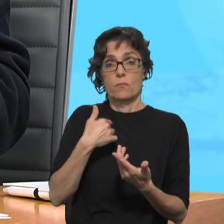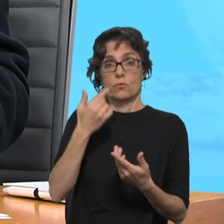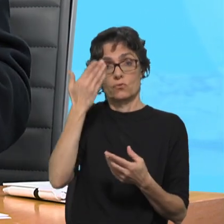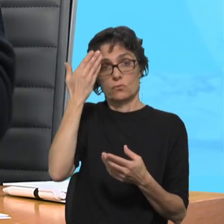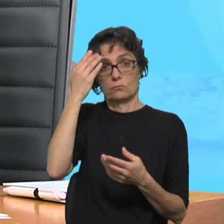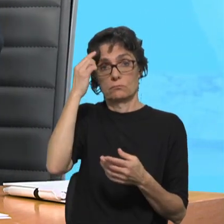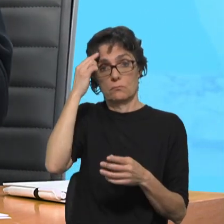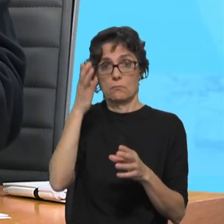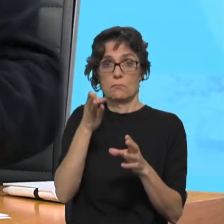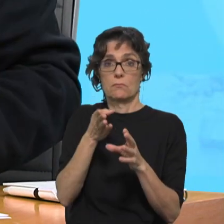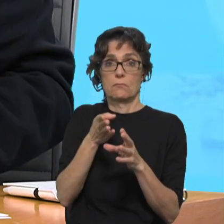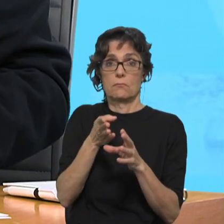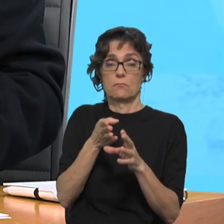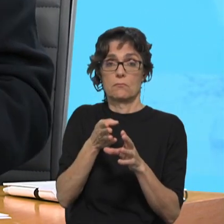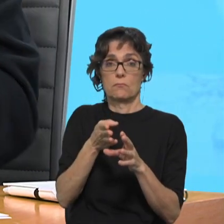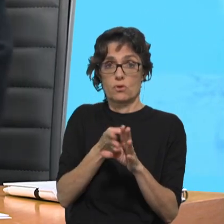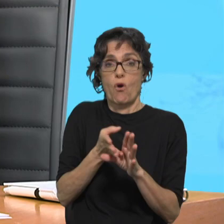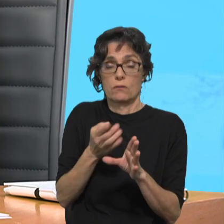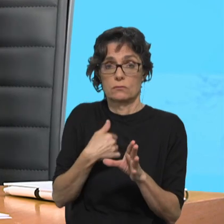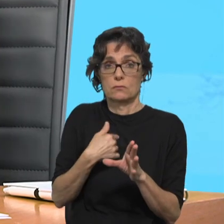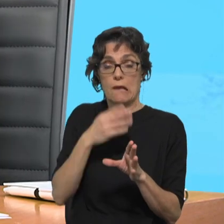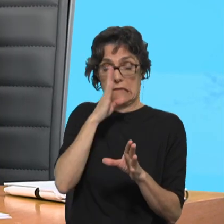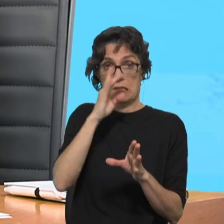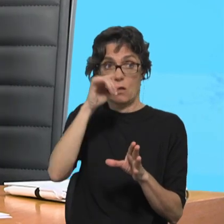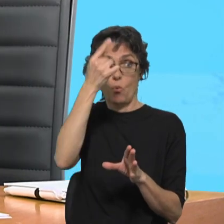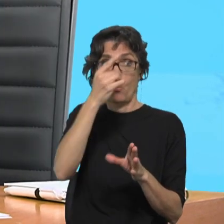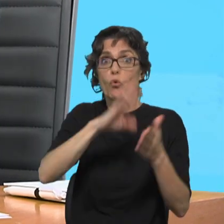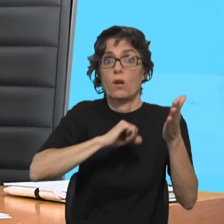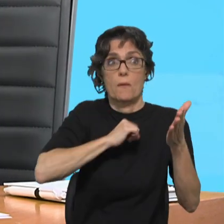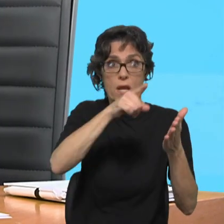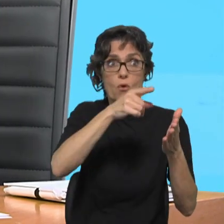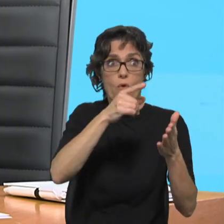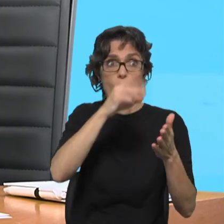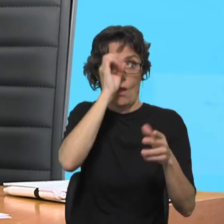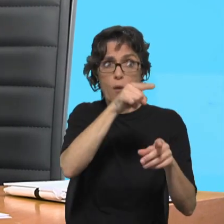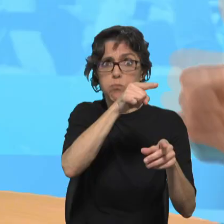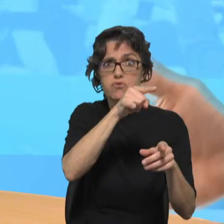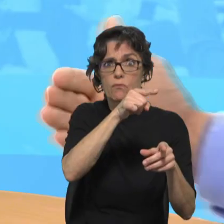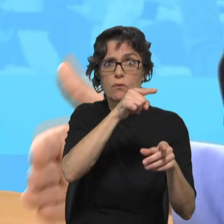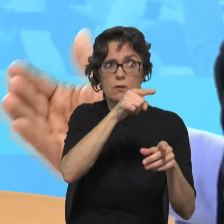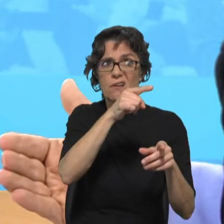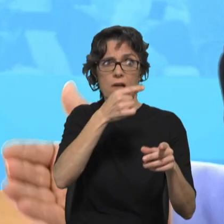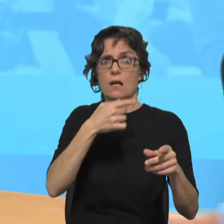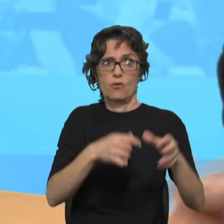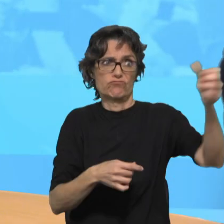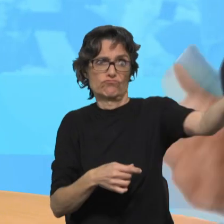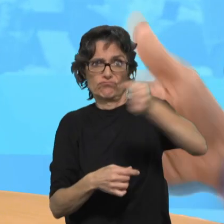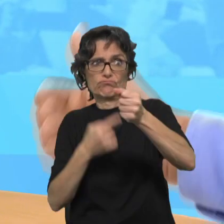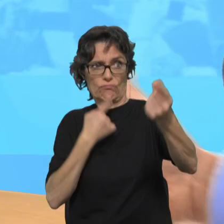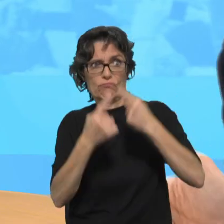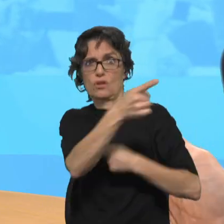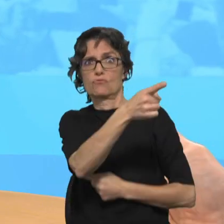existir um psicólogo que abusa sexualmente de uma criança, eu sou o primeiro a não o proteger, a dizer, não, esta situação tem